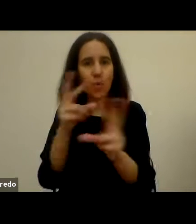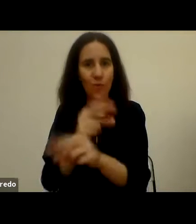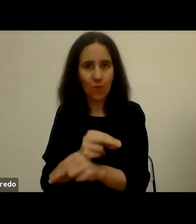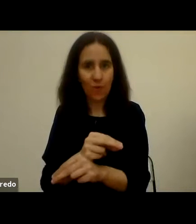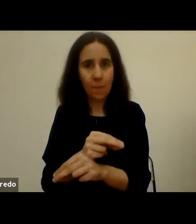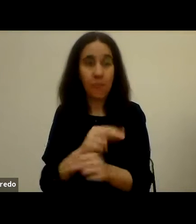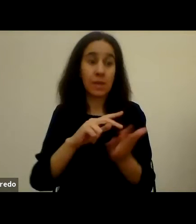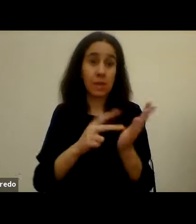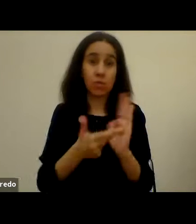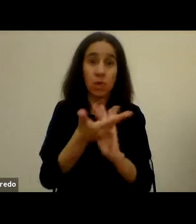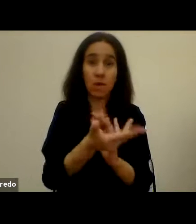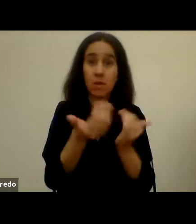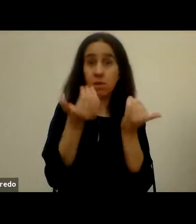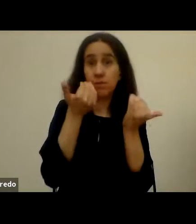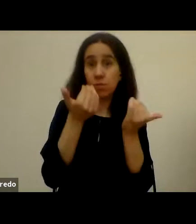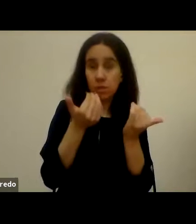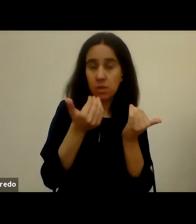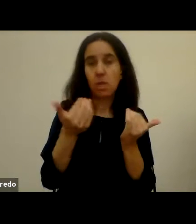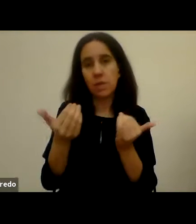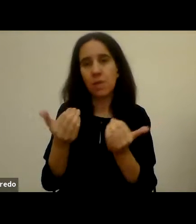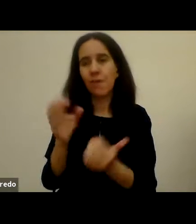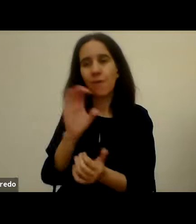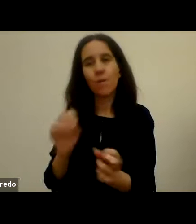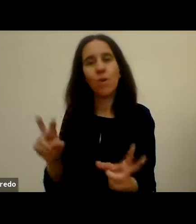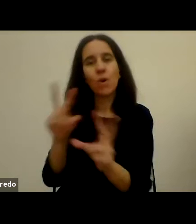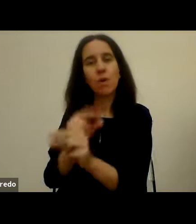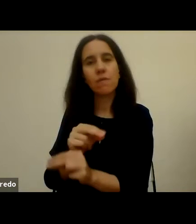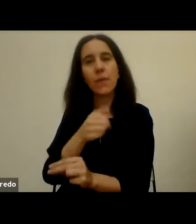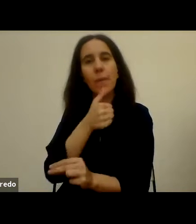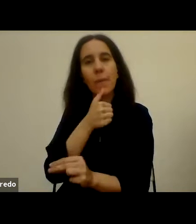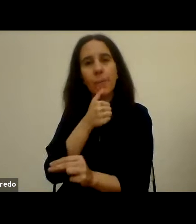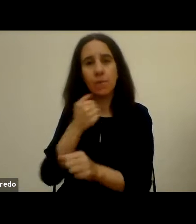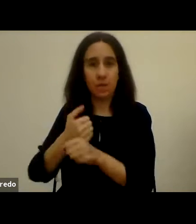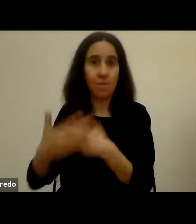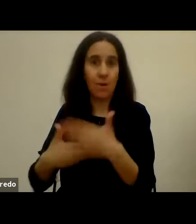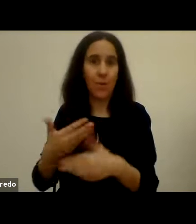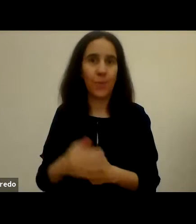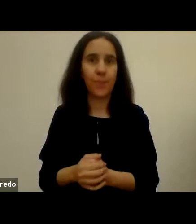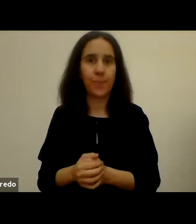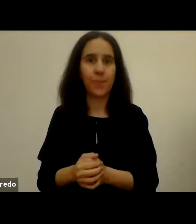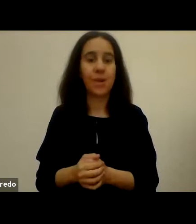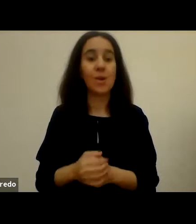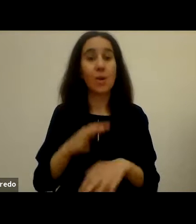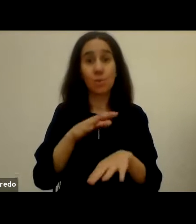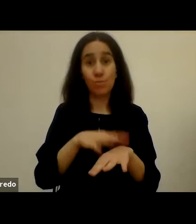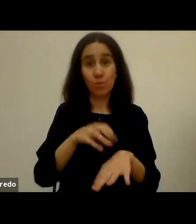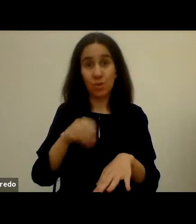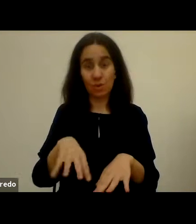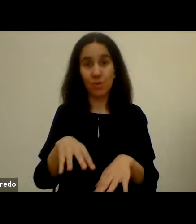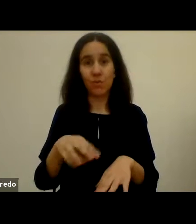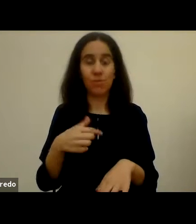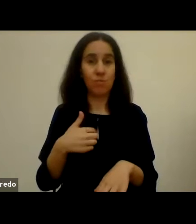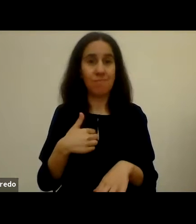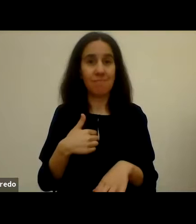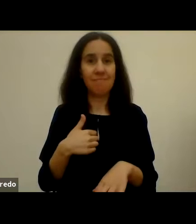as tecnologias de informação e com as novas formas de trabalho. Portanto,